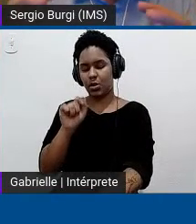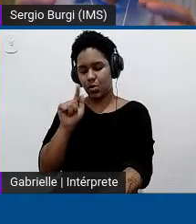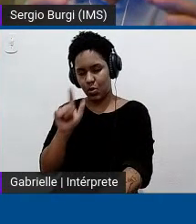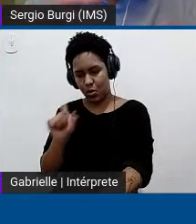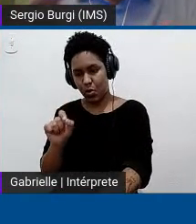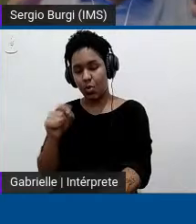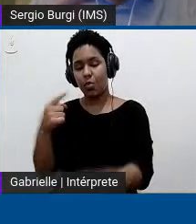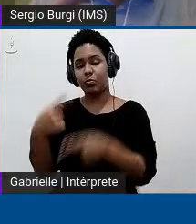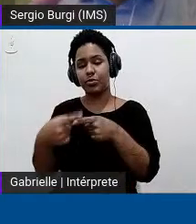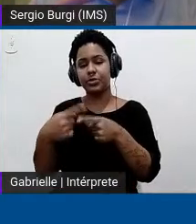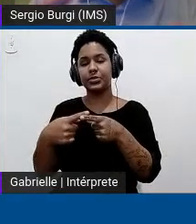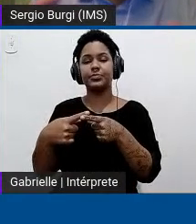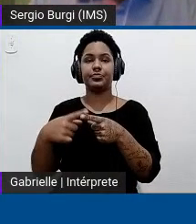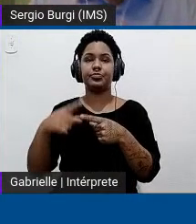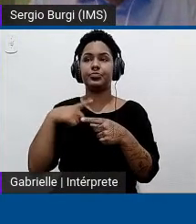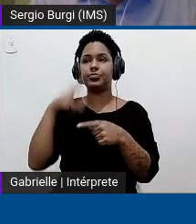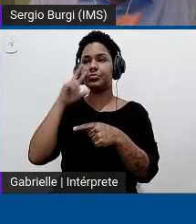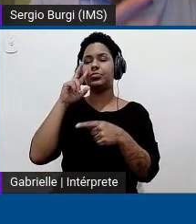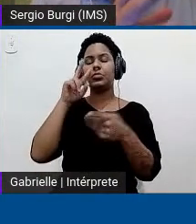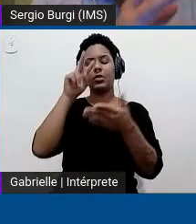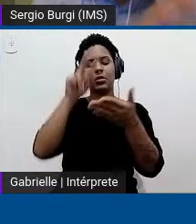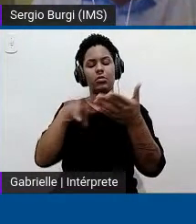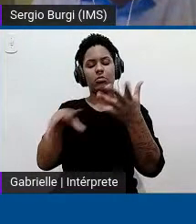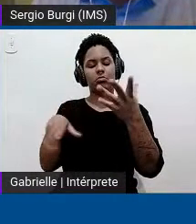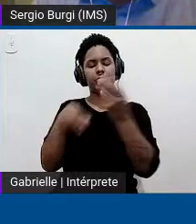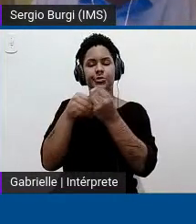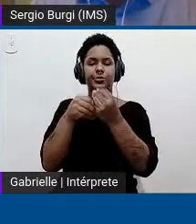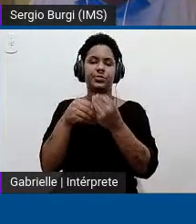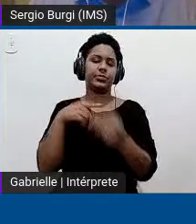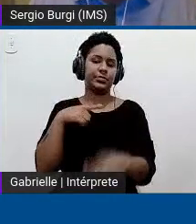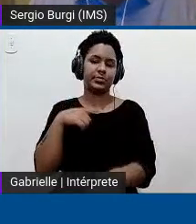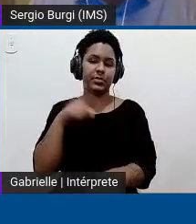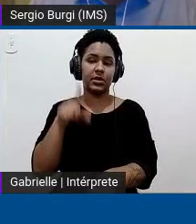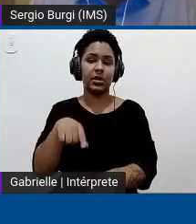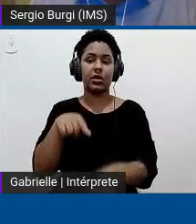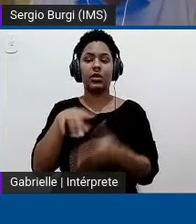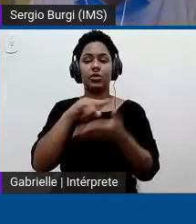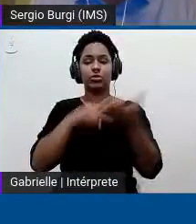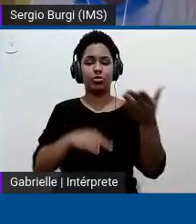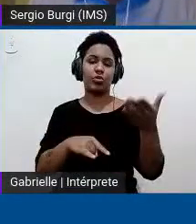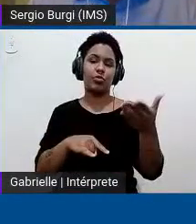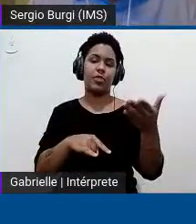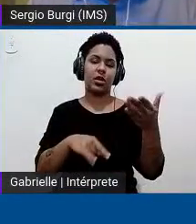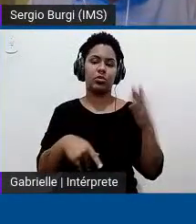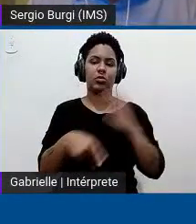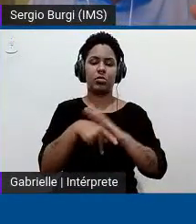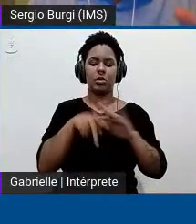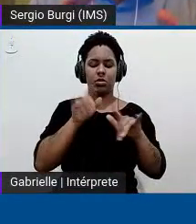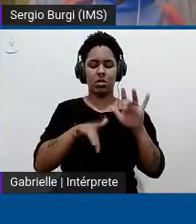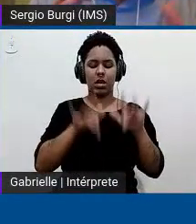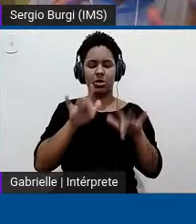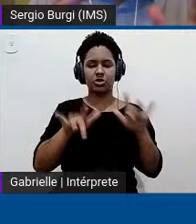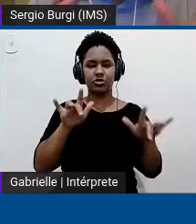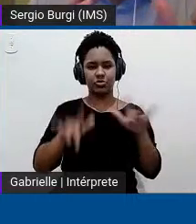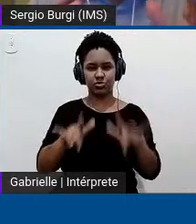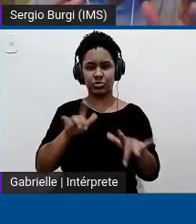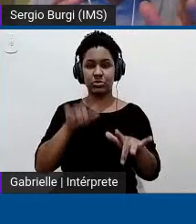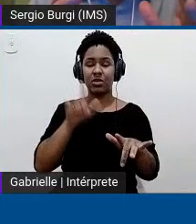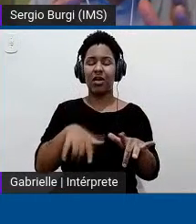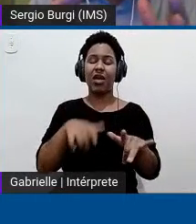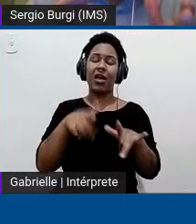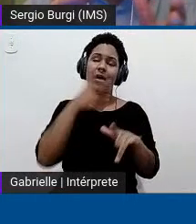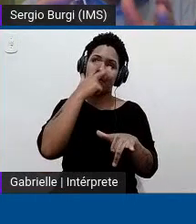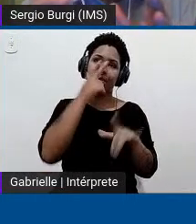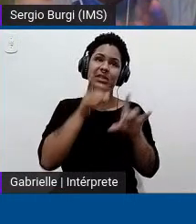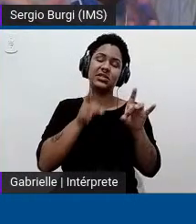Porque há uma leitura um pouco complementar. O documento datiloscrito é mais técnico, é quase como se ele fosse